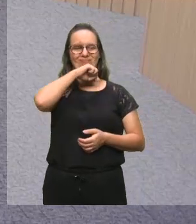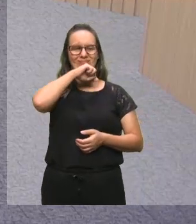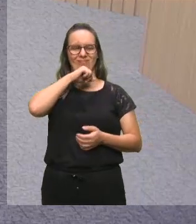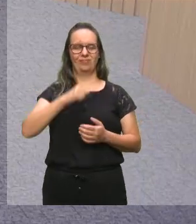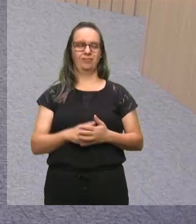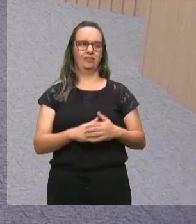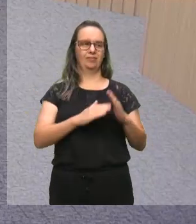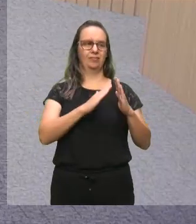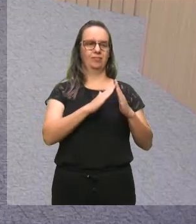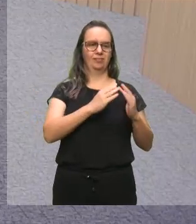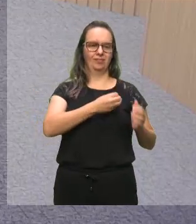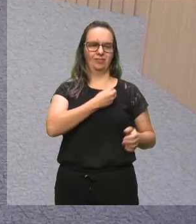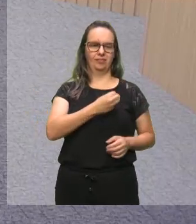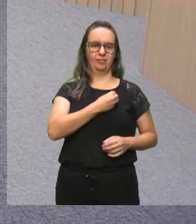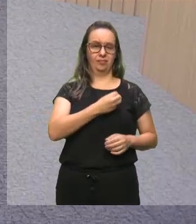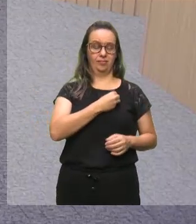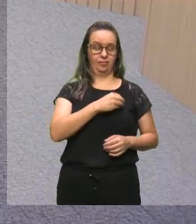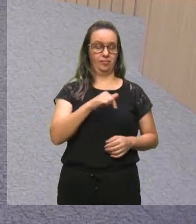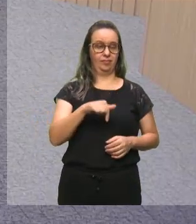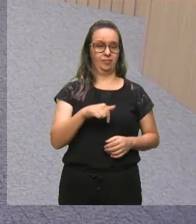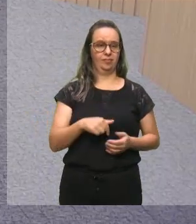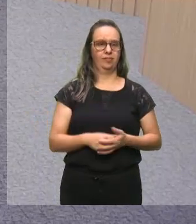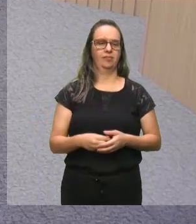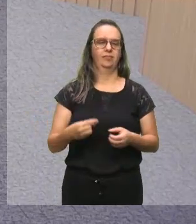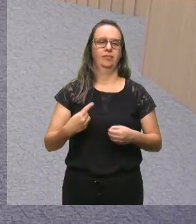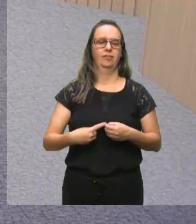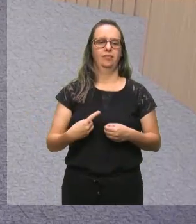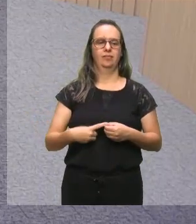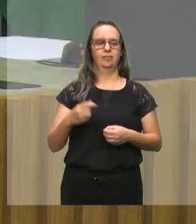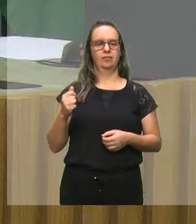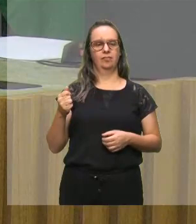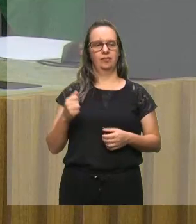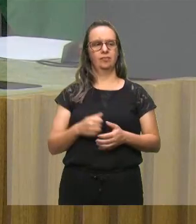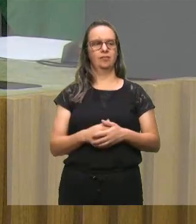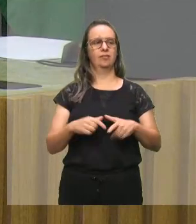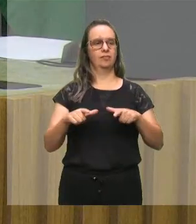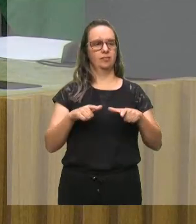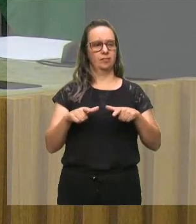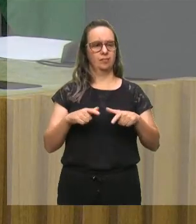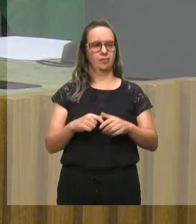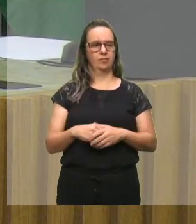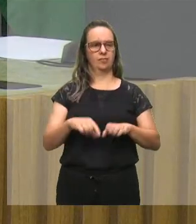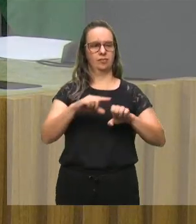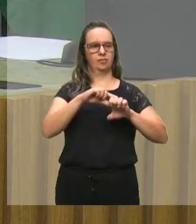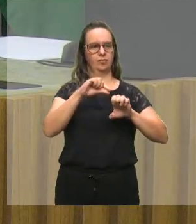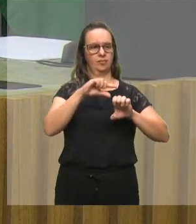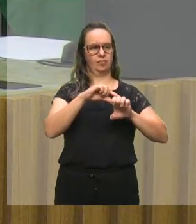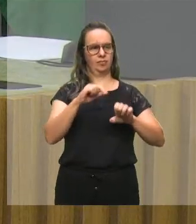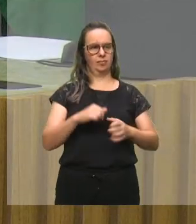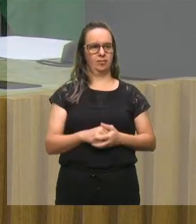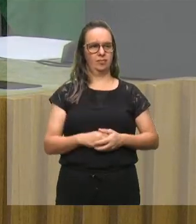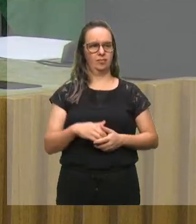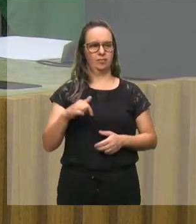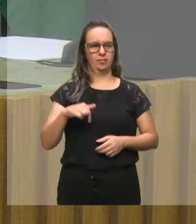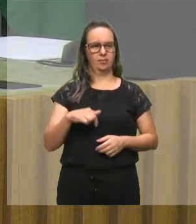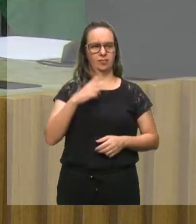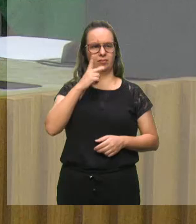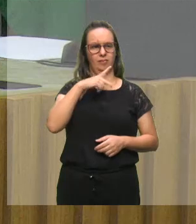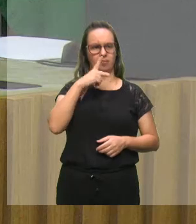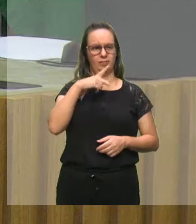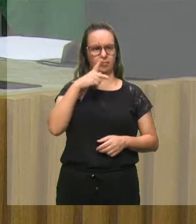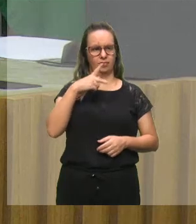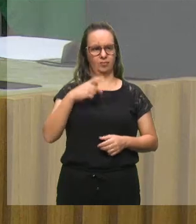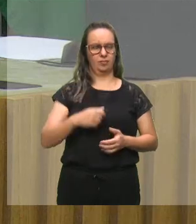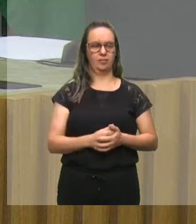moradora aqui da cidade. Além disso, também sou empreendedora. E eu estou aqui para falar um pouco sobre